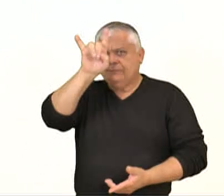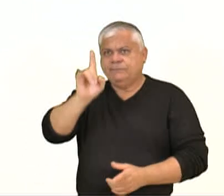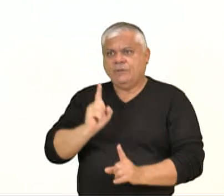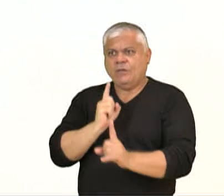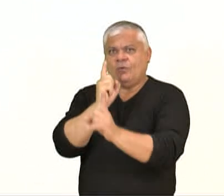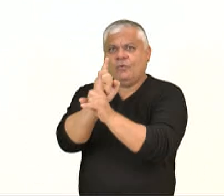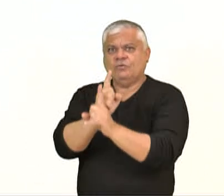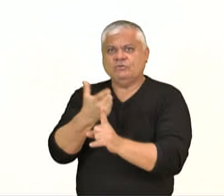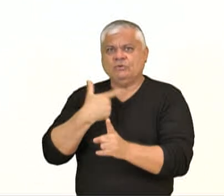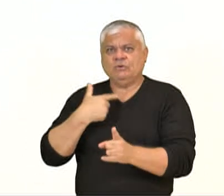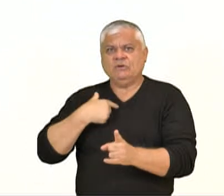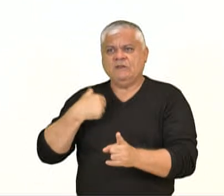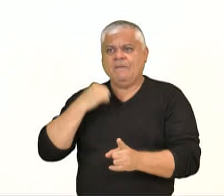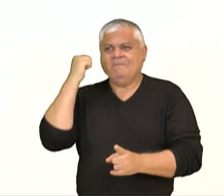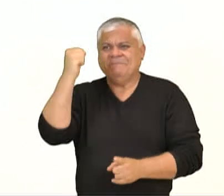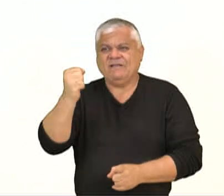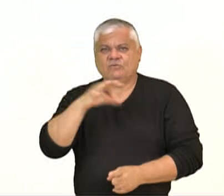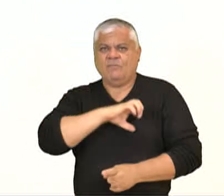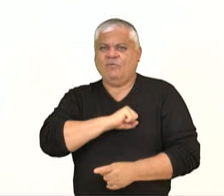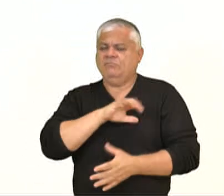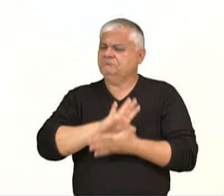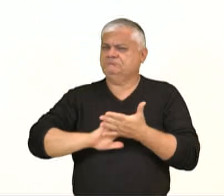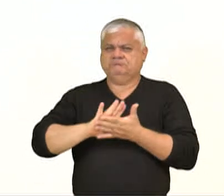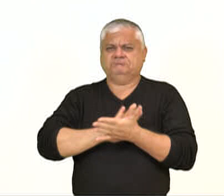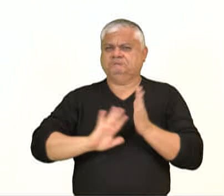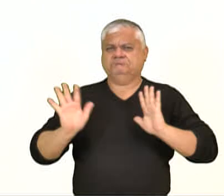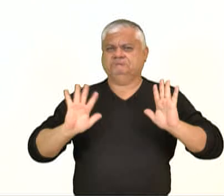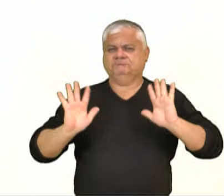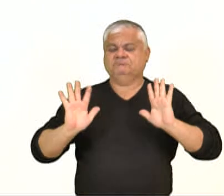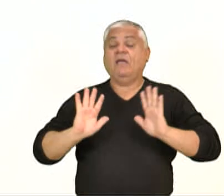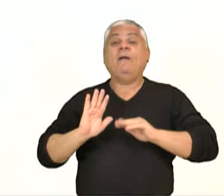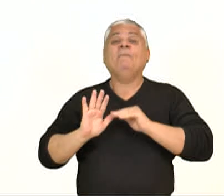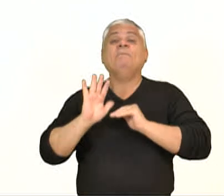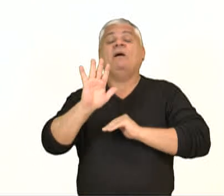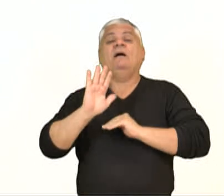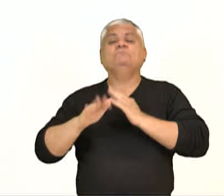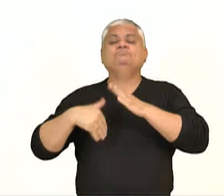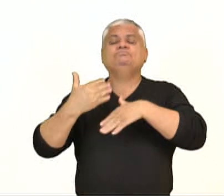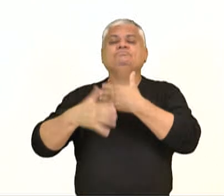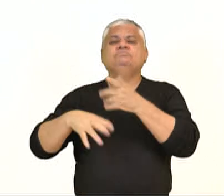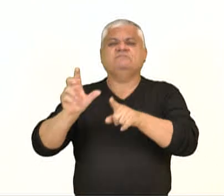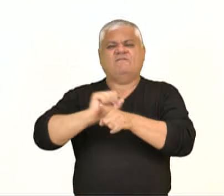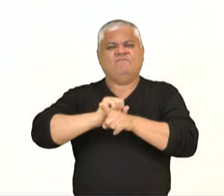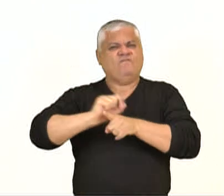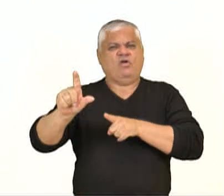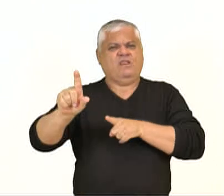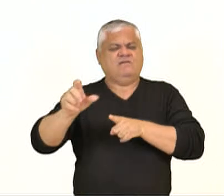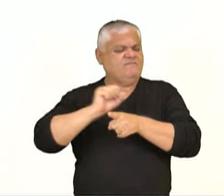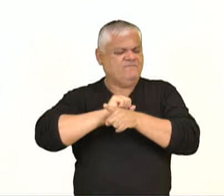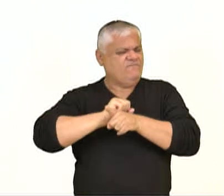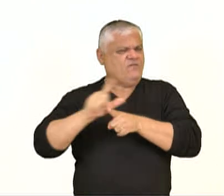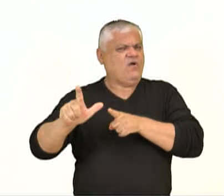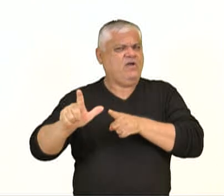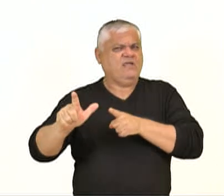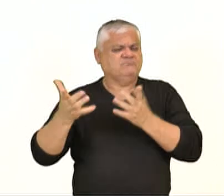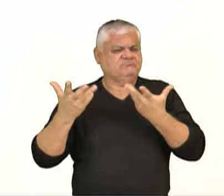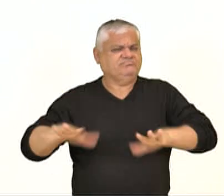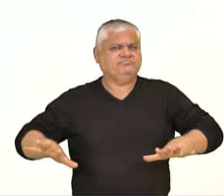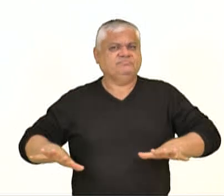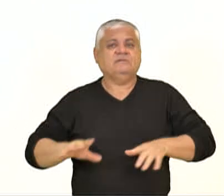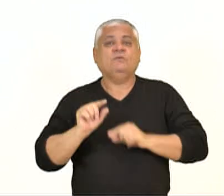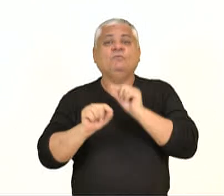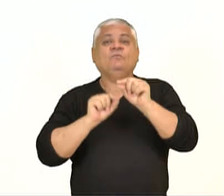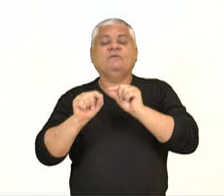amor não a matou, porque não era pratruz de tigre ou leão. Expulsou-a apenas, apostrofando-se